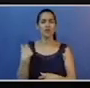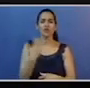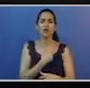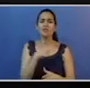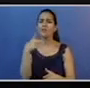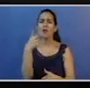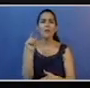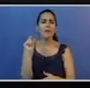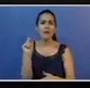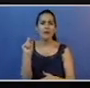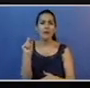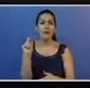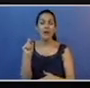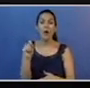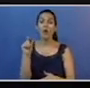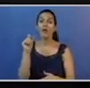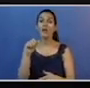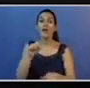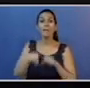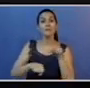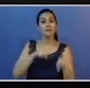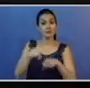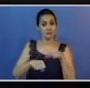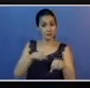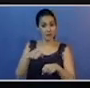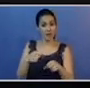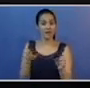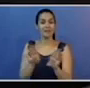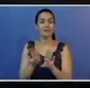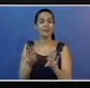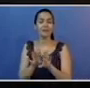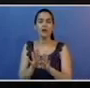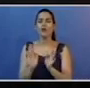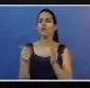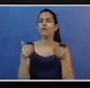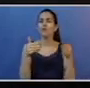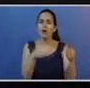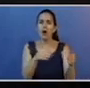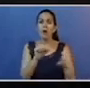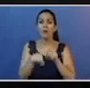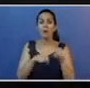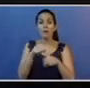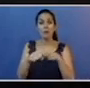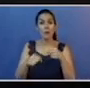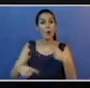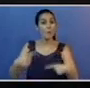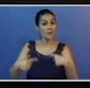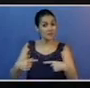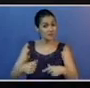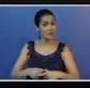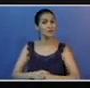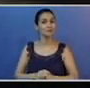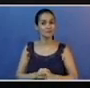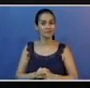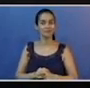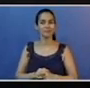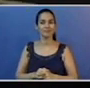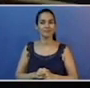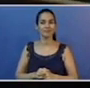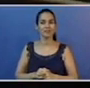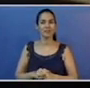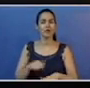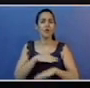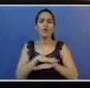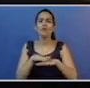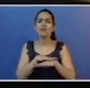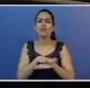pouquinho sobre o que era o ciclismo e falamos mais especificamente do que era o ciclismo de competição, o ciclismo competitivo. Conversamos